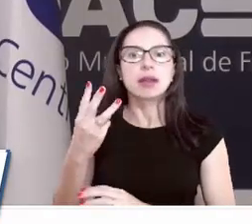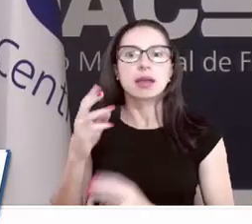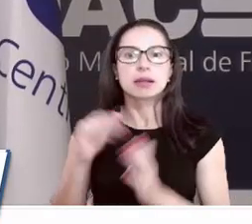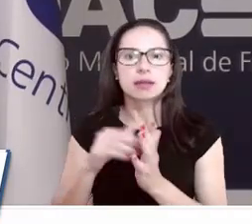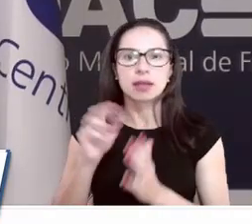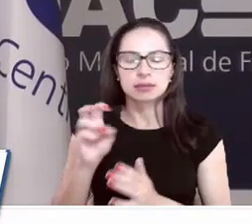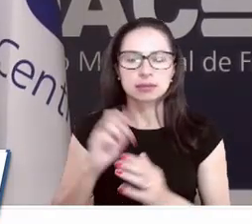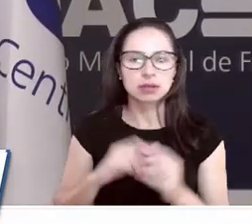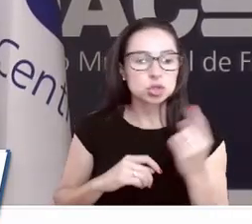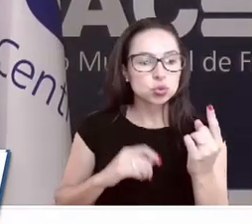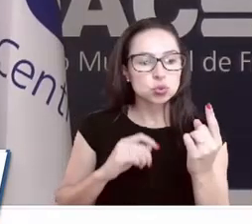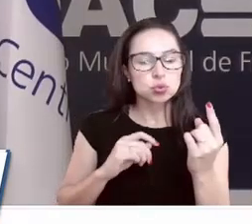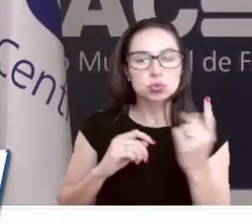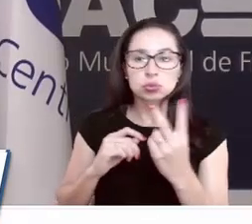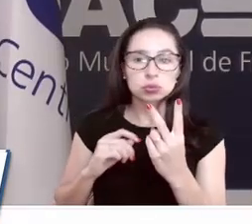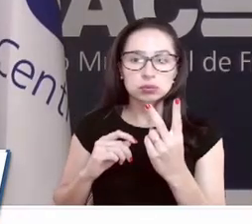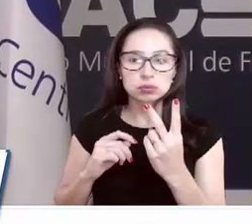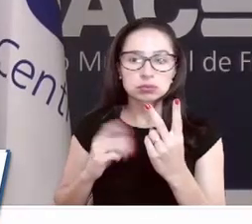só para finalizar,